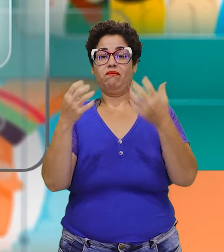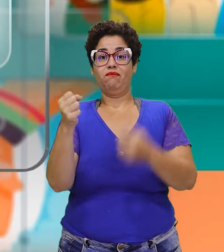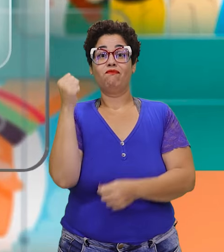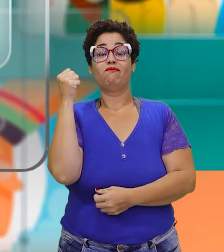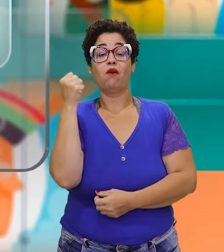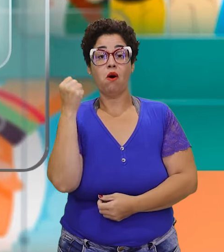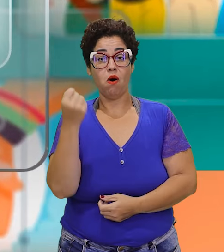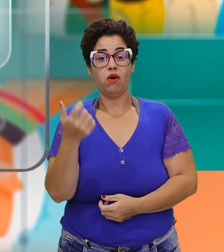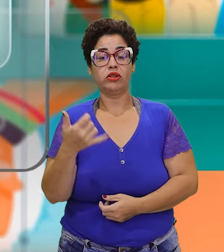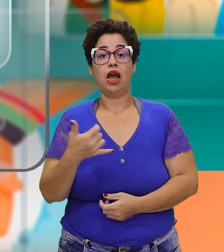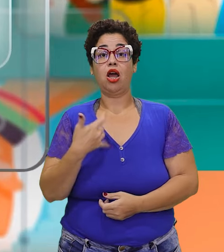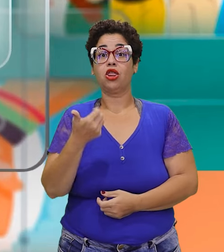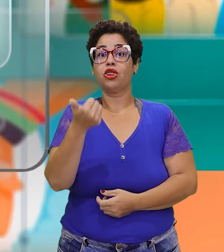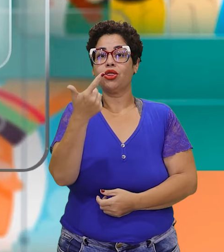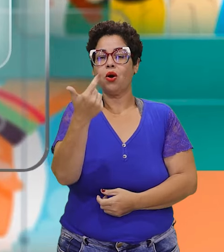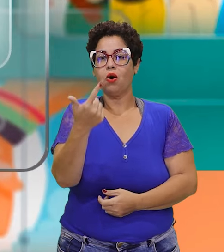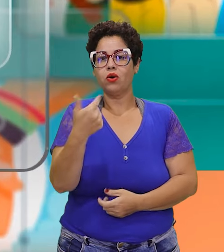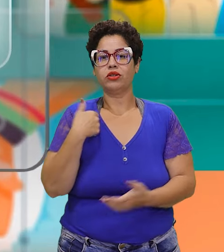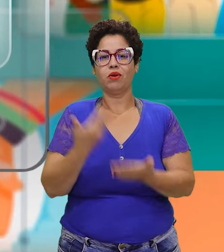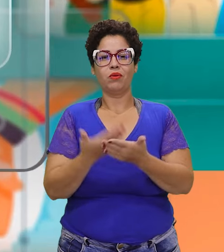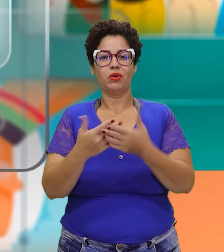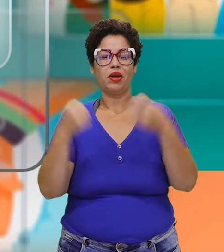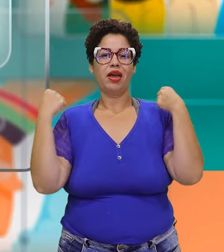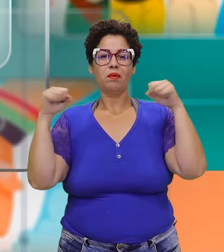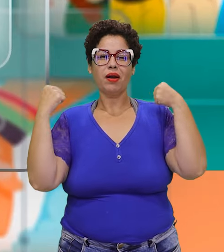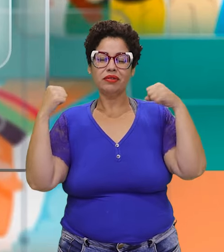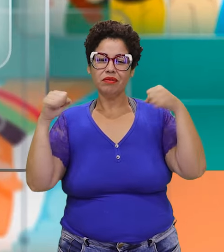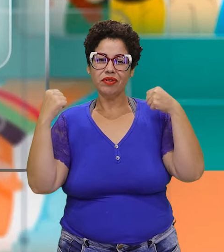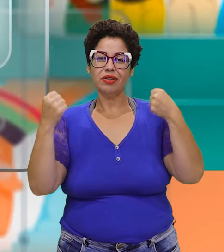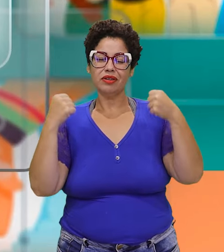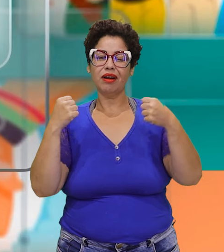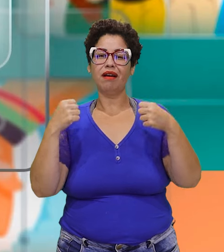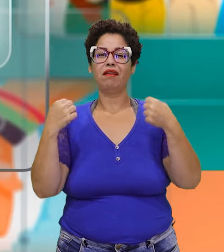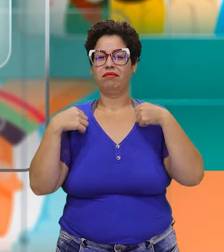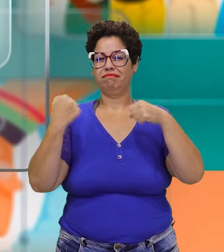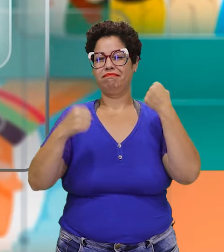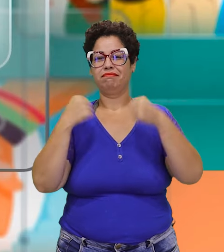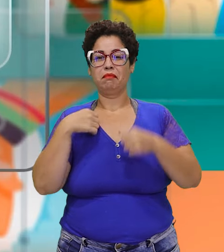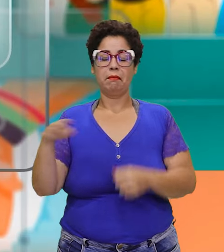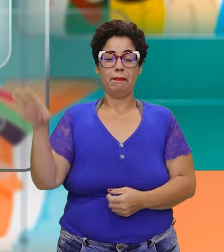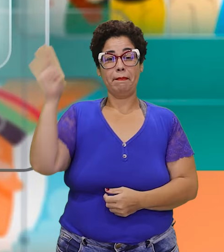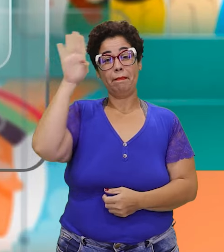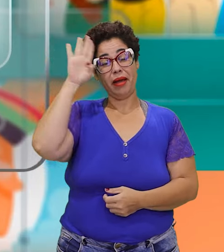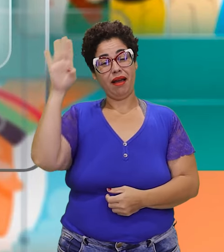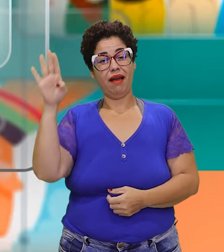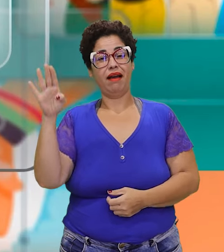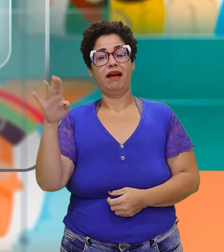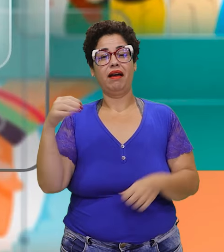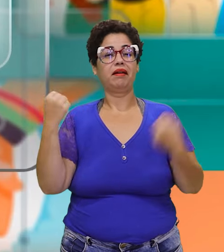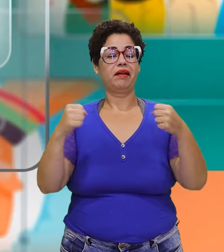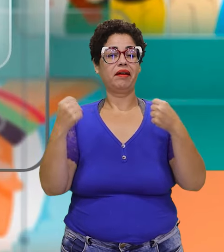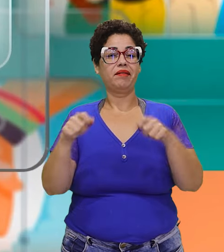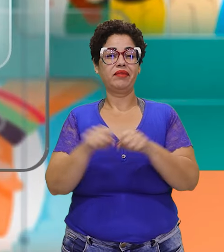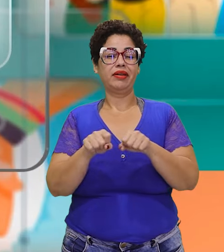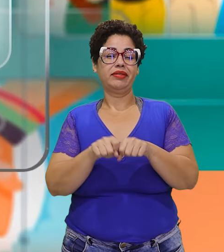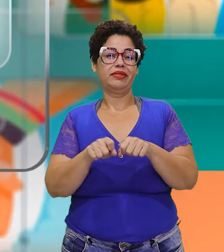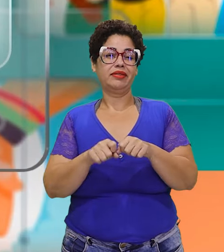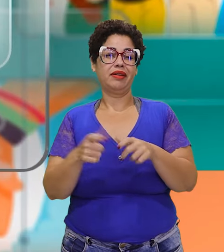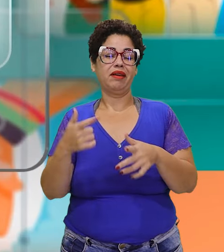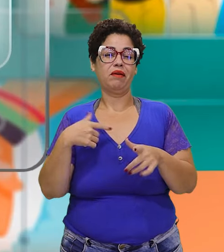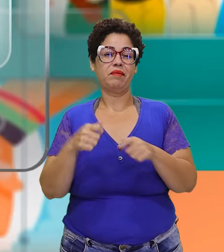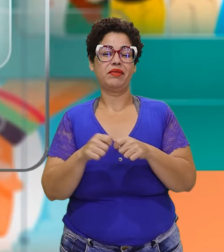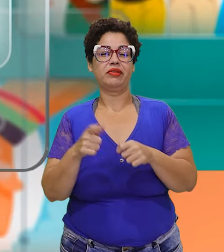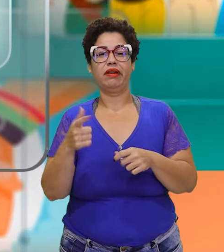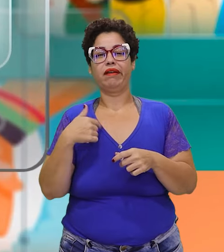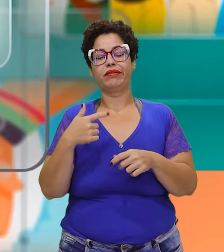mais fortes mesmo. Aos 12, numa aula de educação física, eu bato a cabeça durante um exercício,